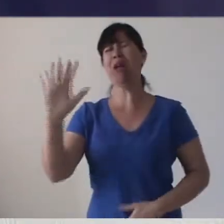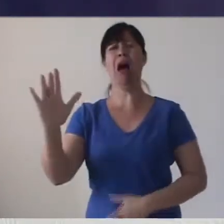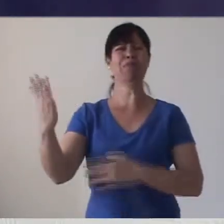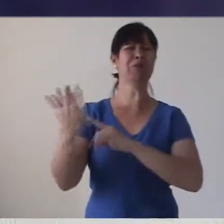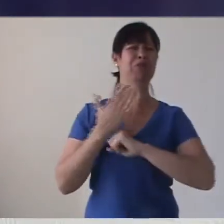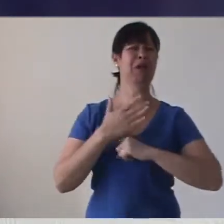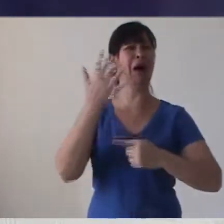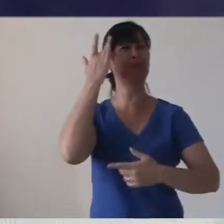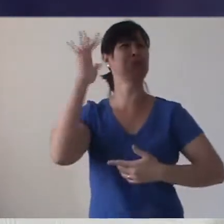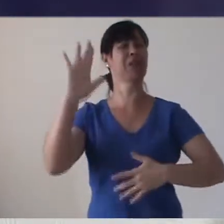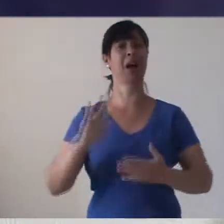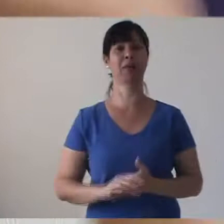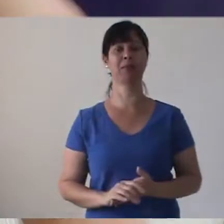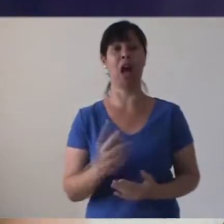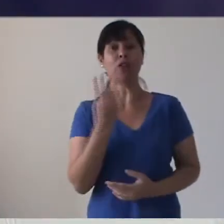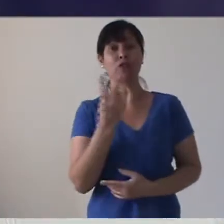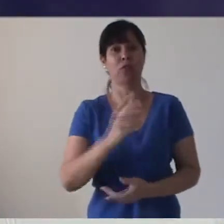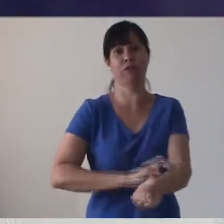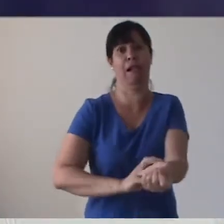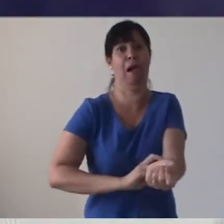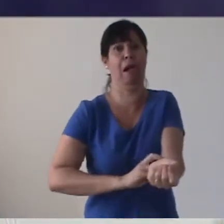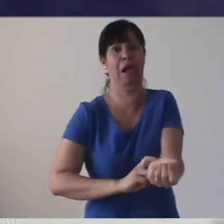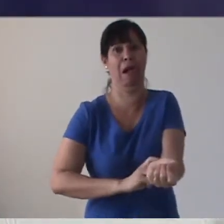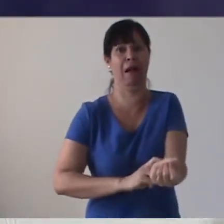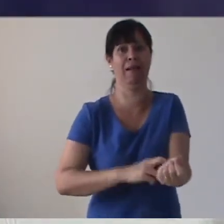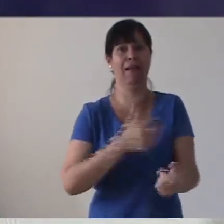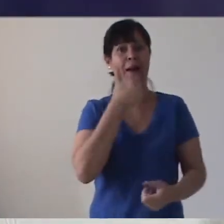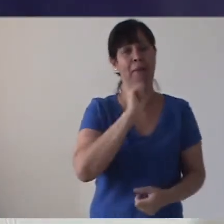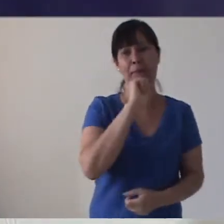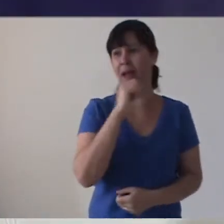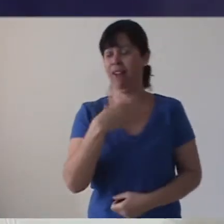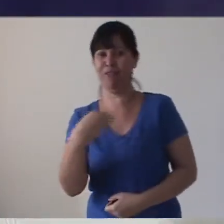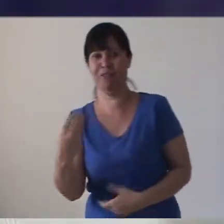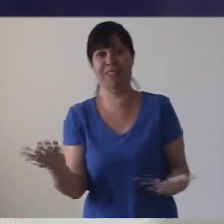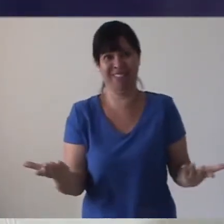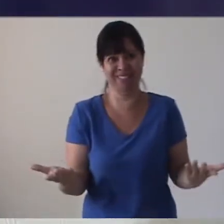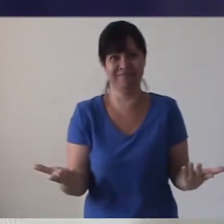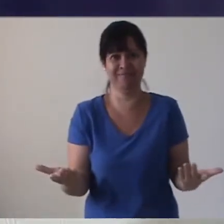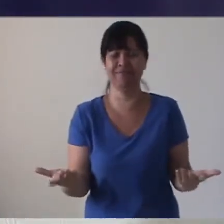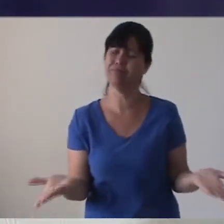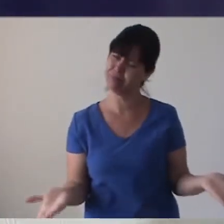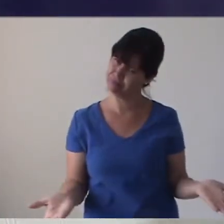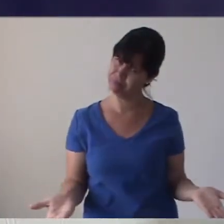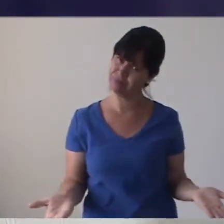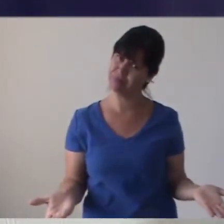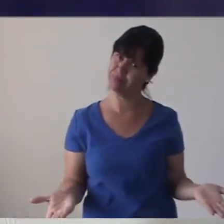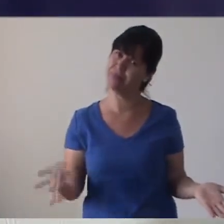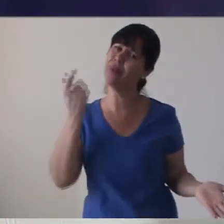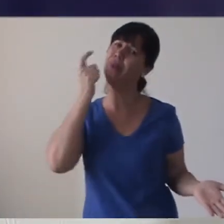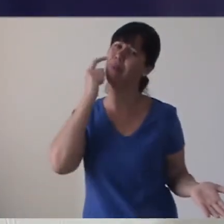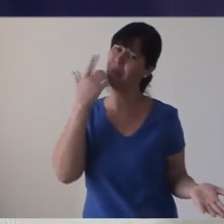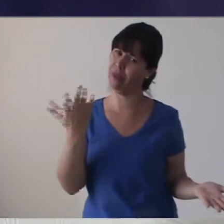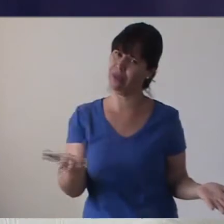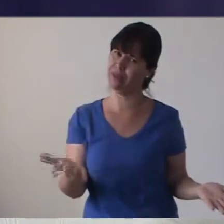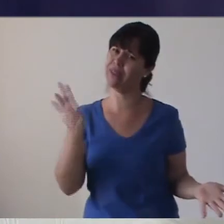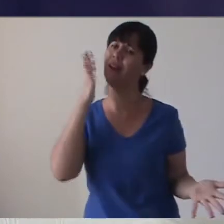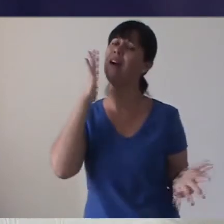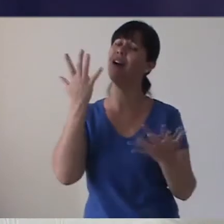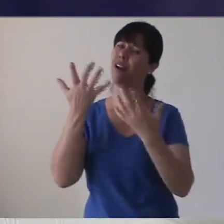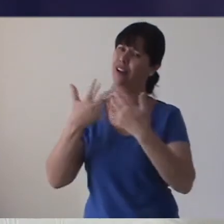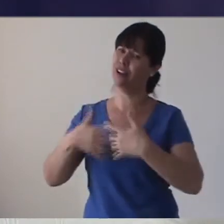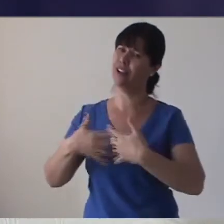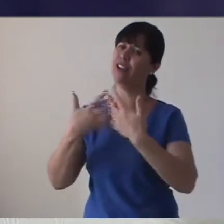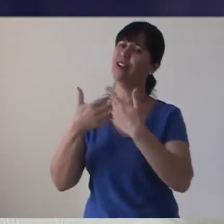um sai chorando e o outro não sabe o que fazer, tá? Então, assim, pensem,